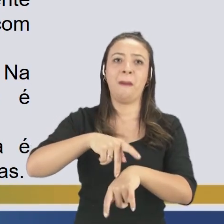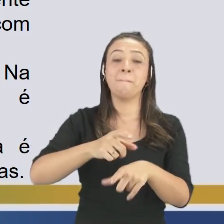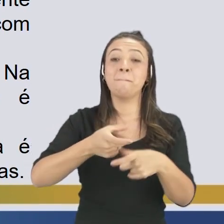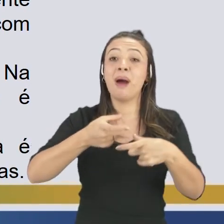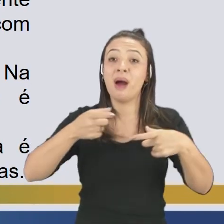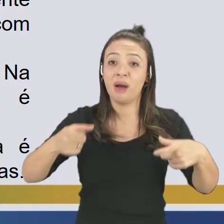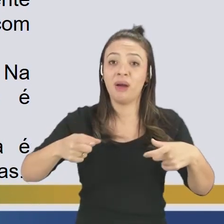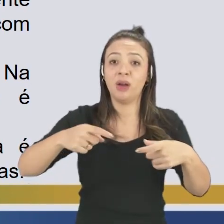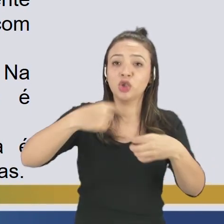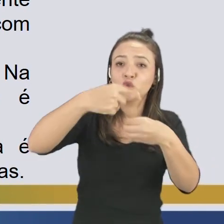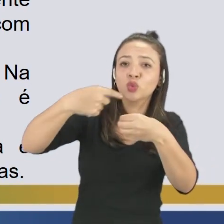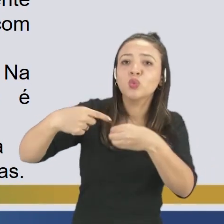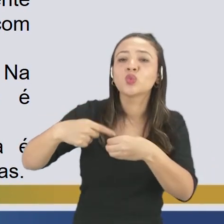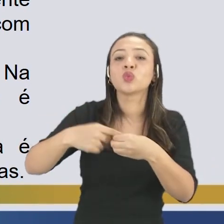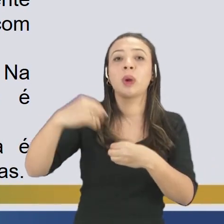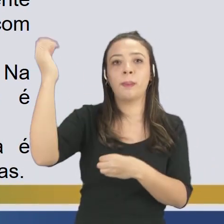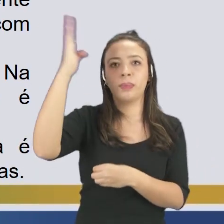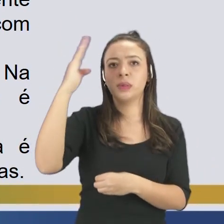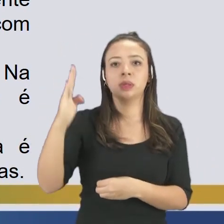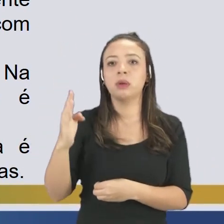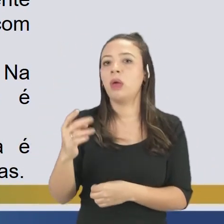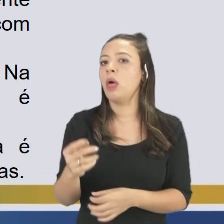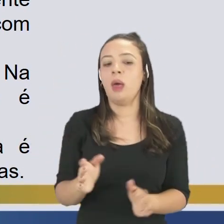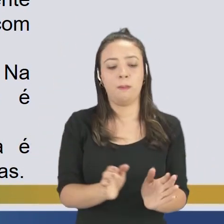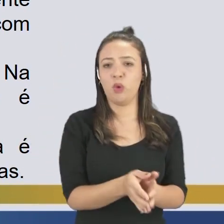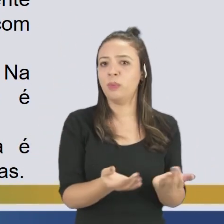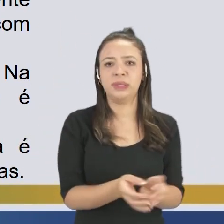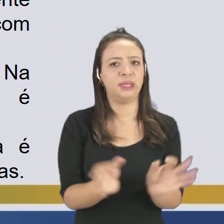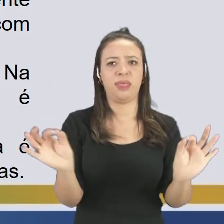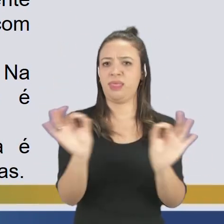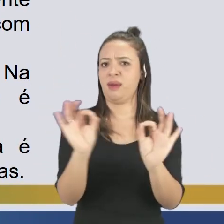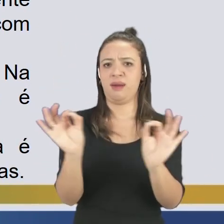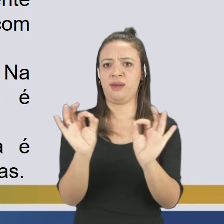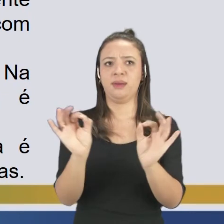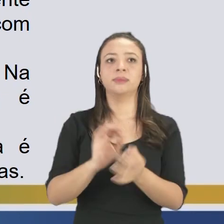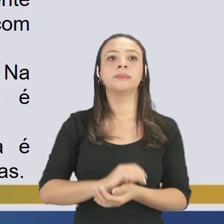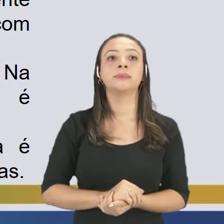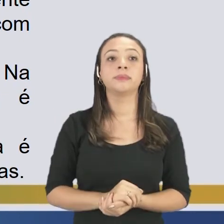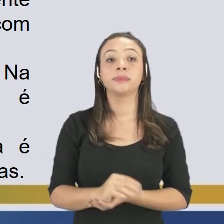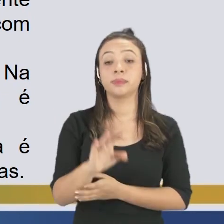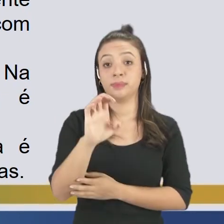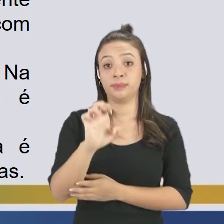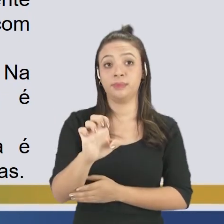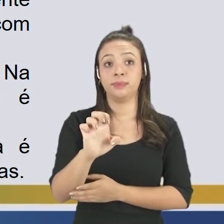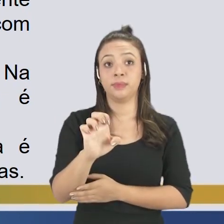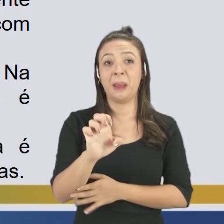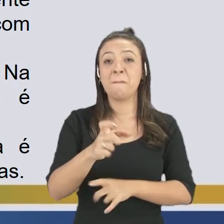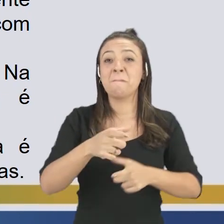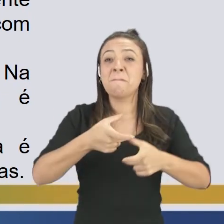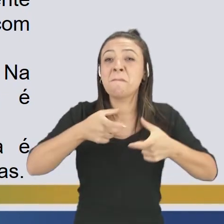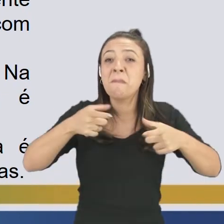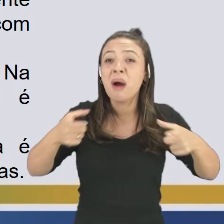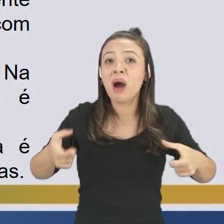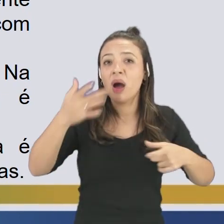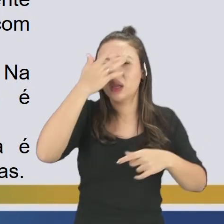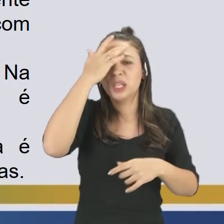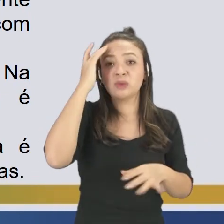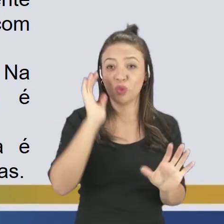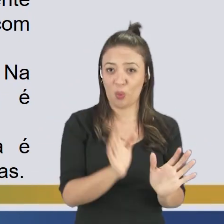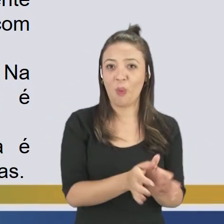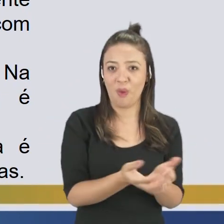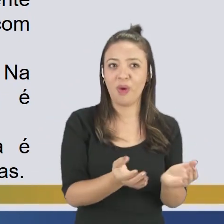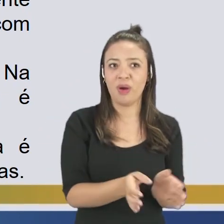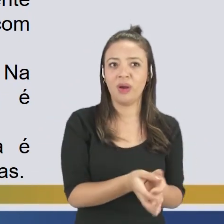municípios brasileiros, essa situação é inexistente. Letra E. A maior parte das pessoas em situação de